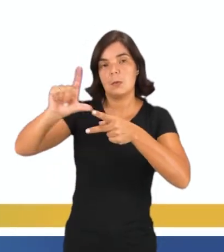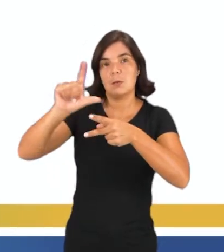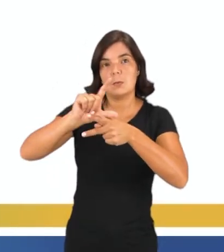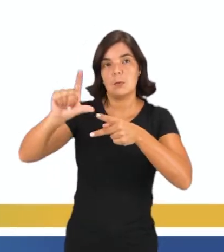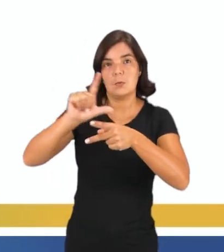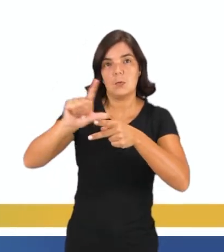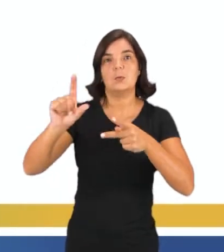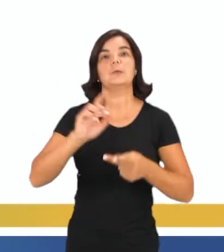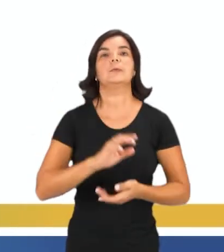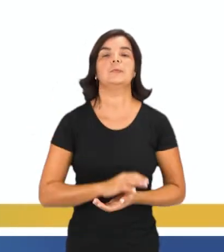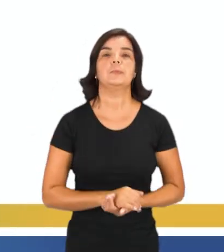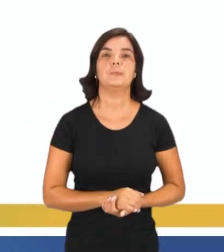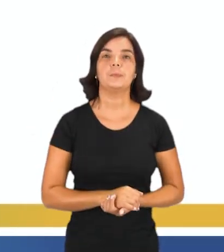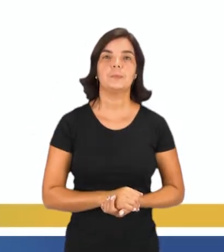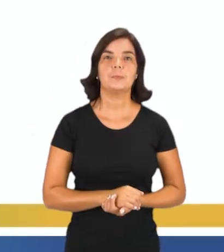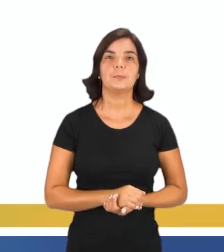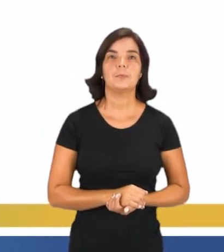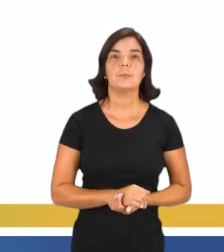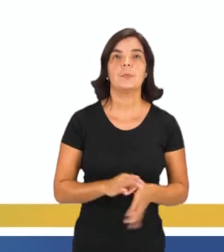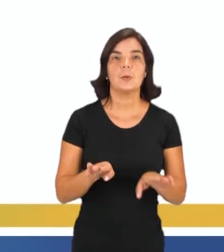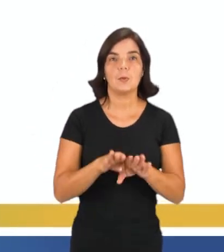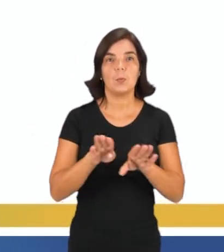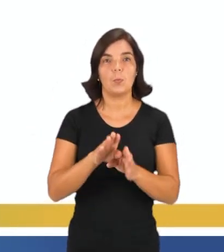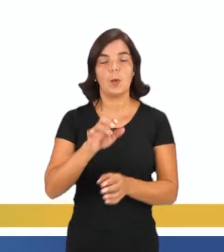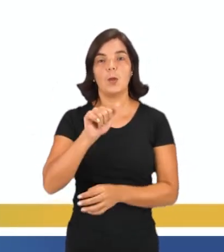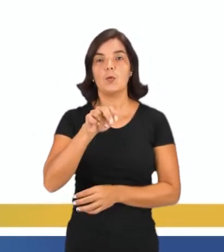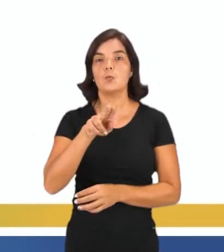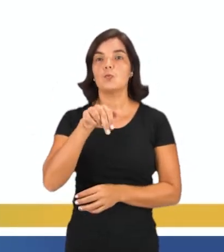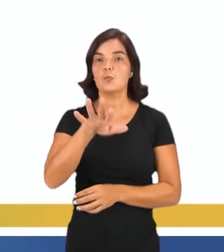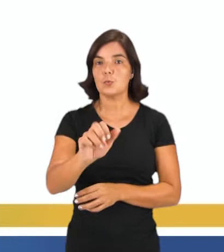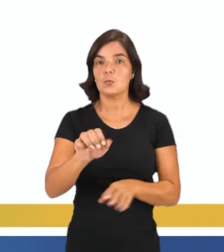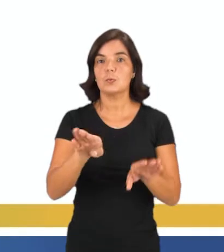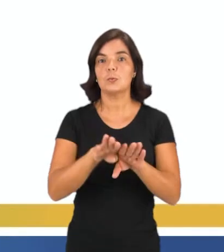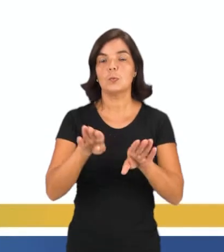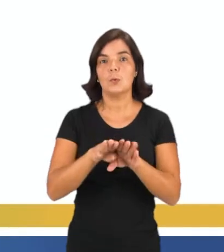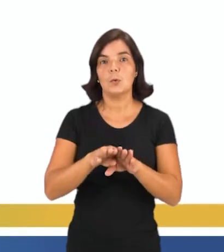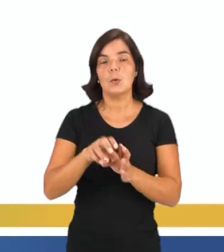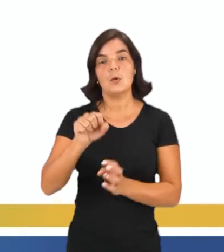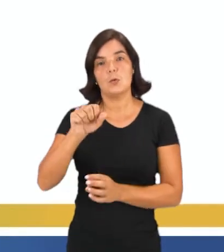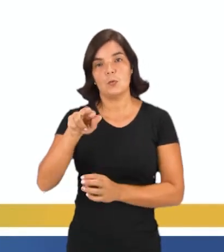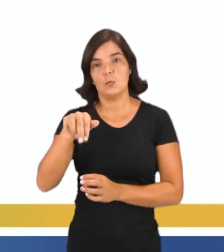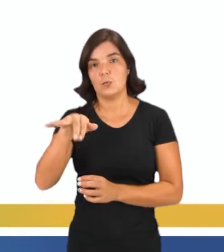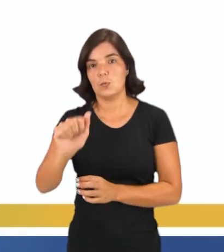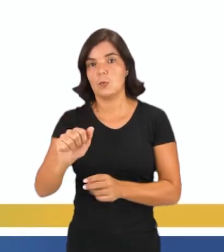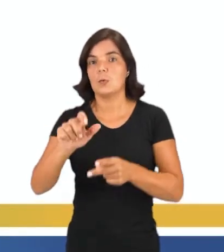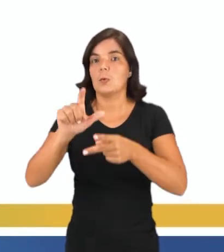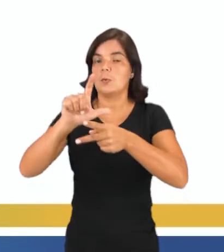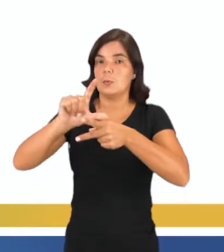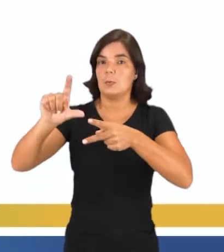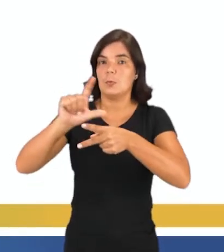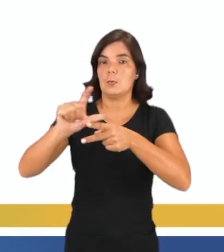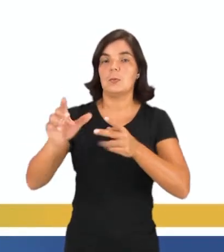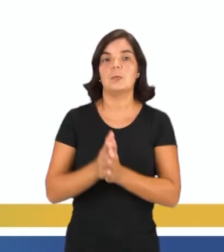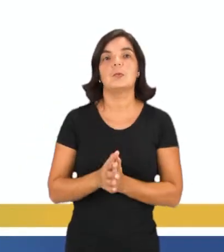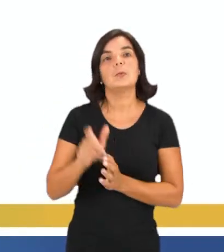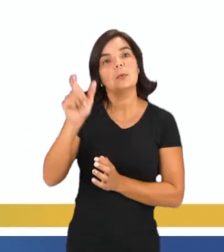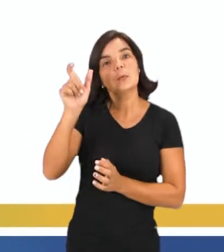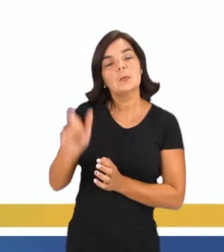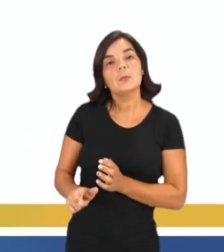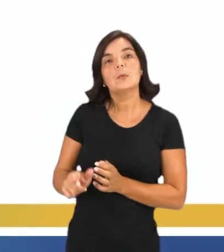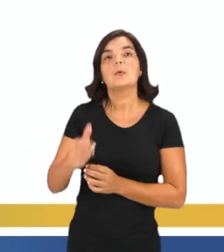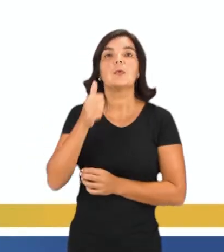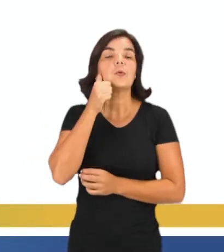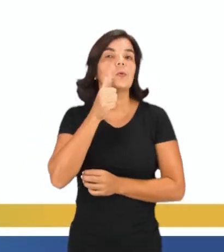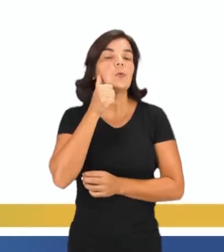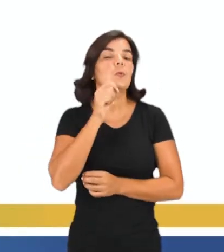E suyos, ou suyo, que seriam os seus também para as terceiras pessoas aí do plural. E ao lado correspondente